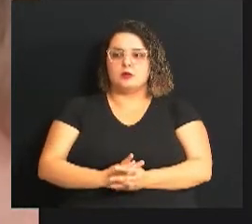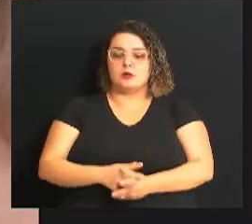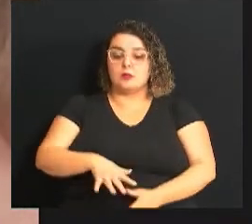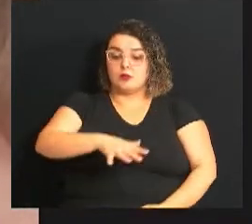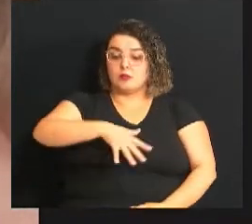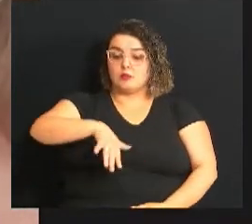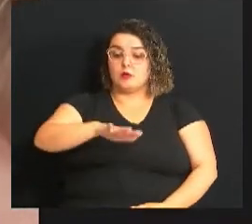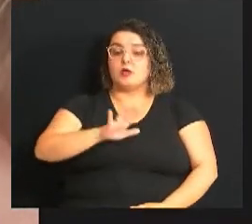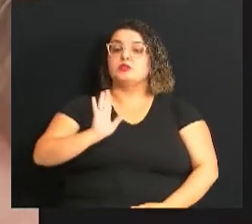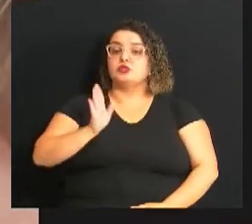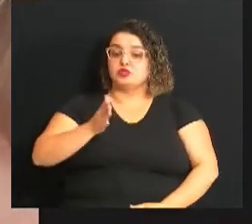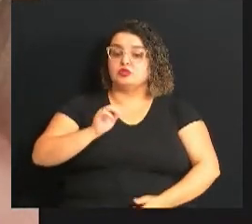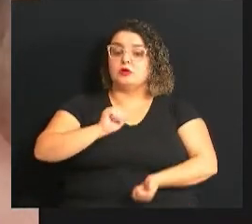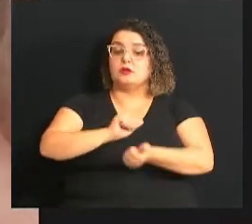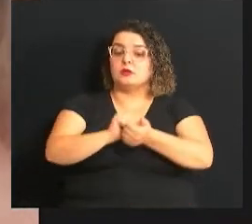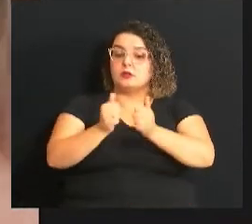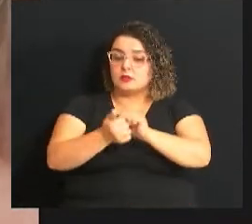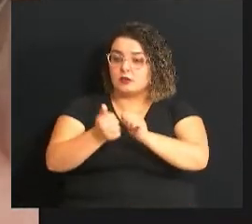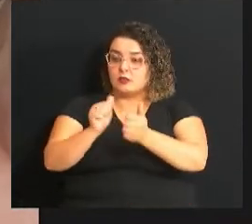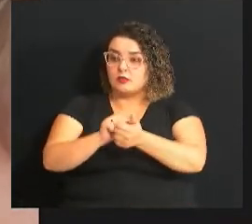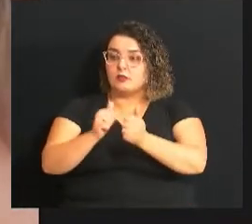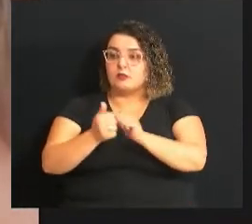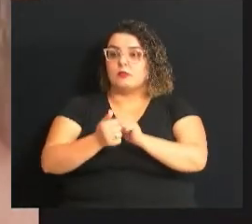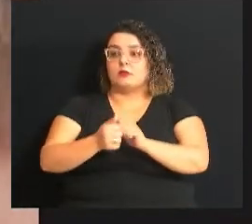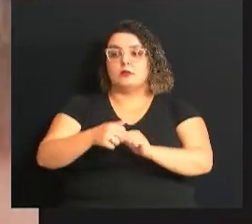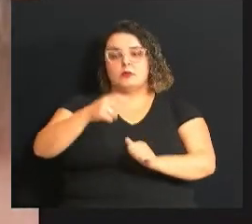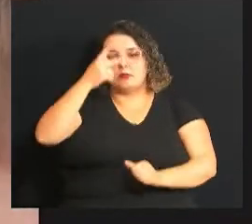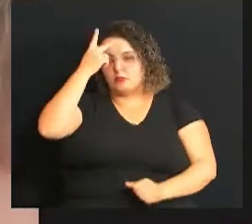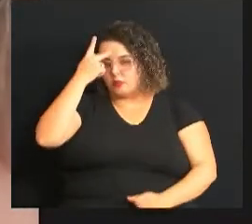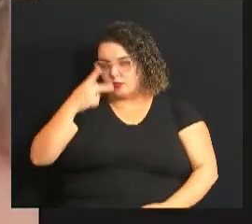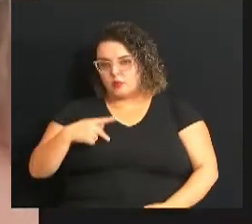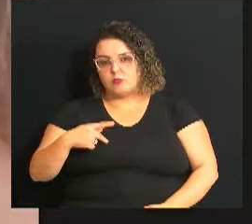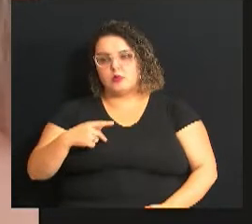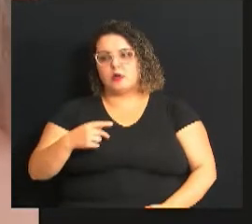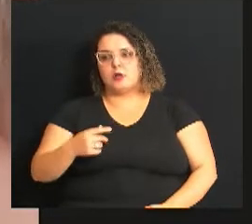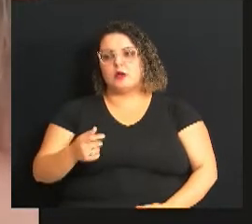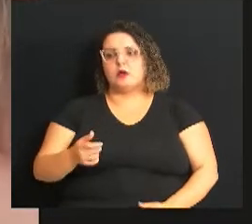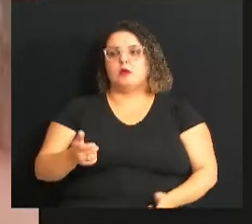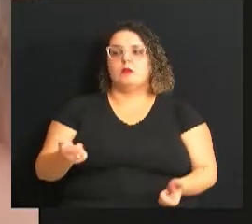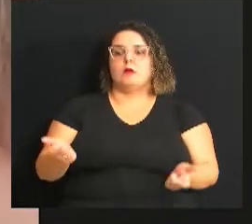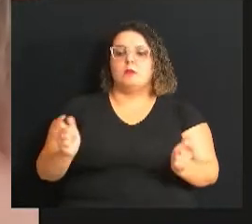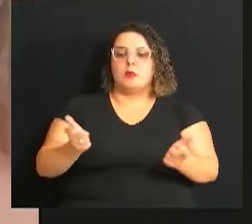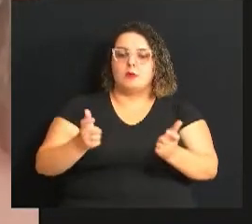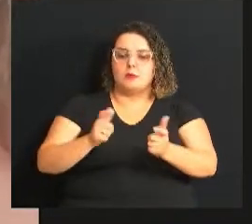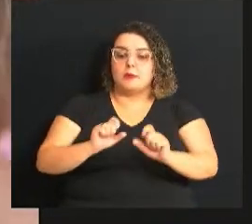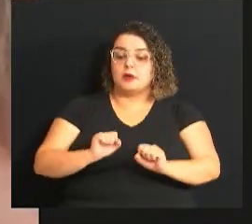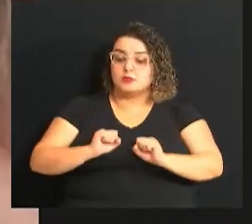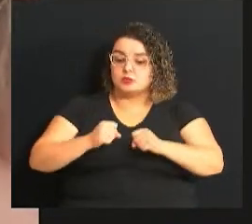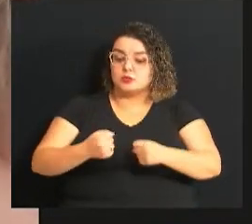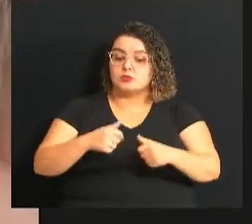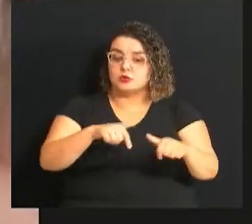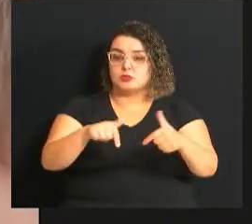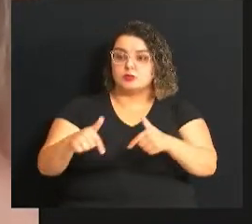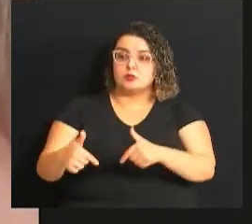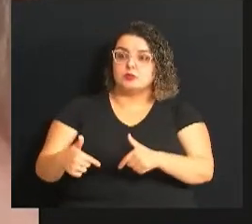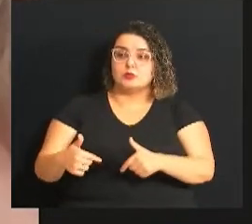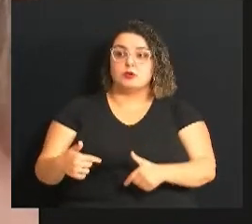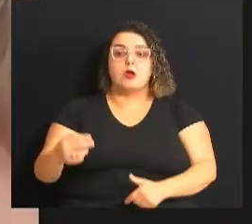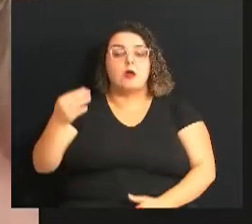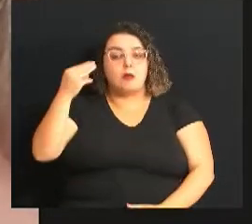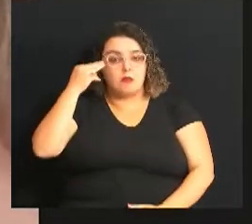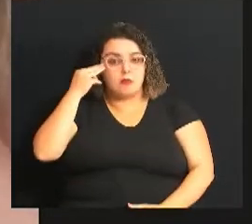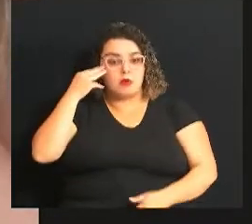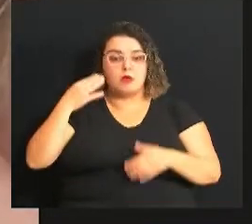já está flexibilizando motu próprio essa redução desse esforço de trabalho mental e físico de